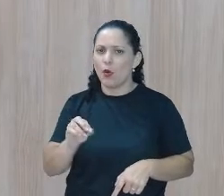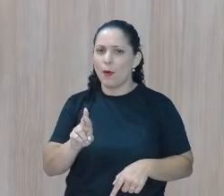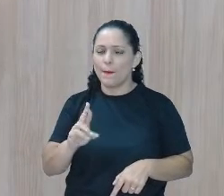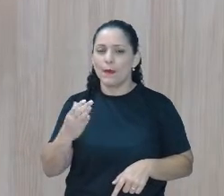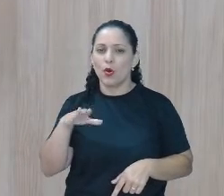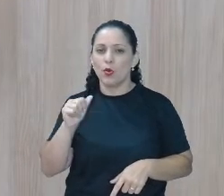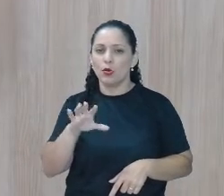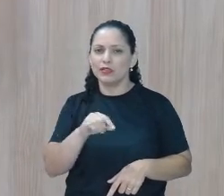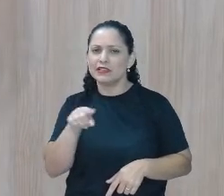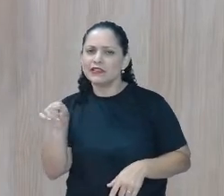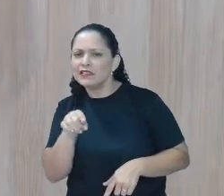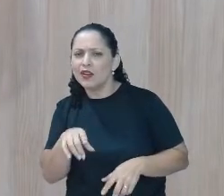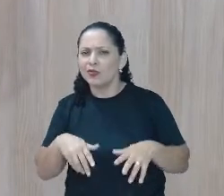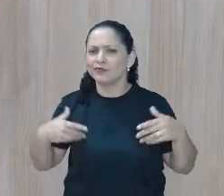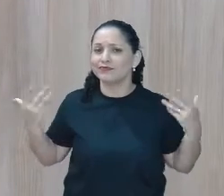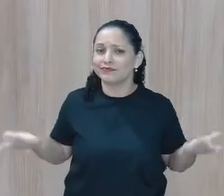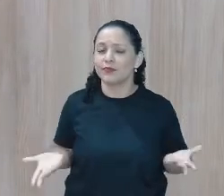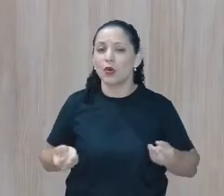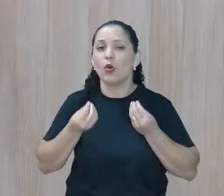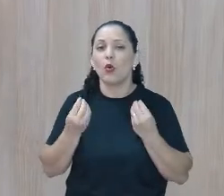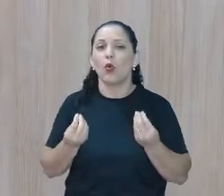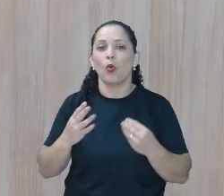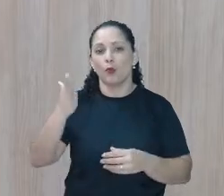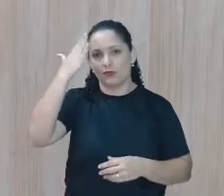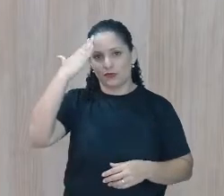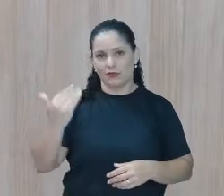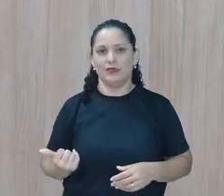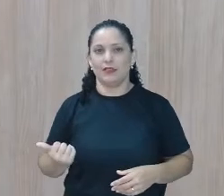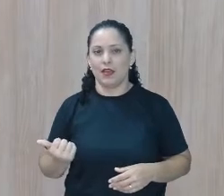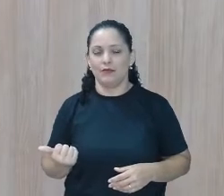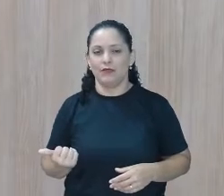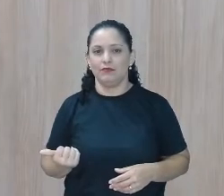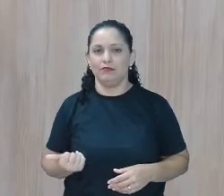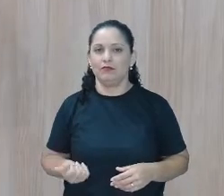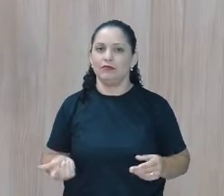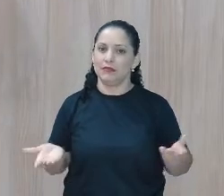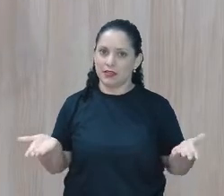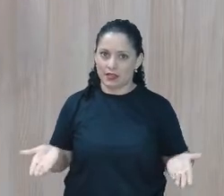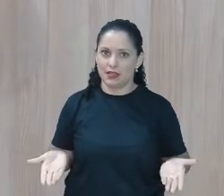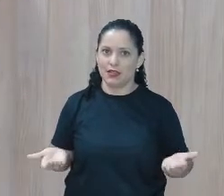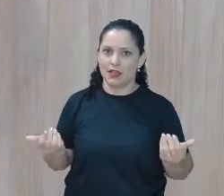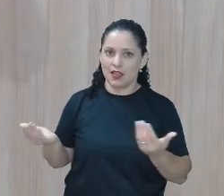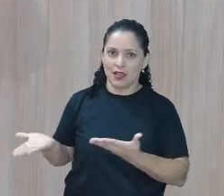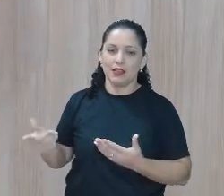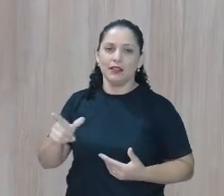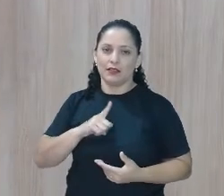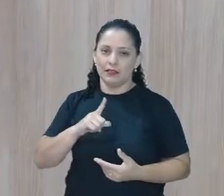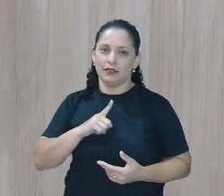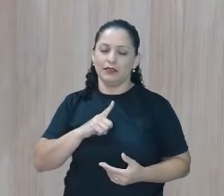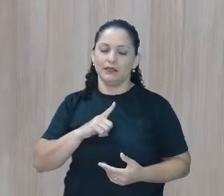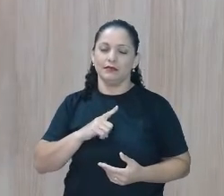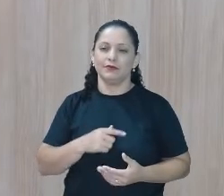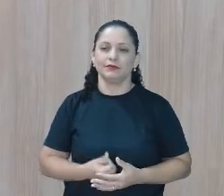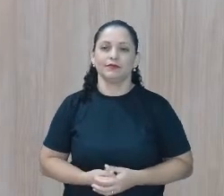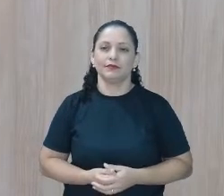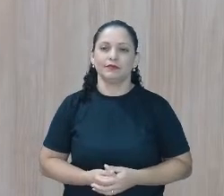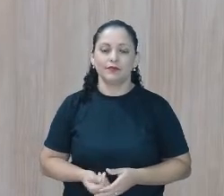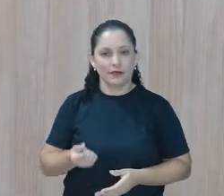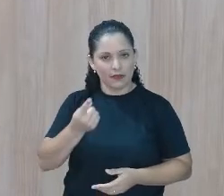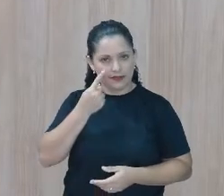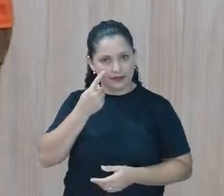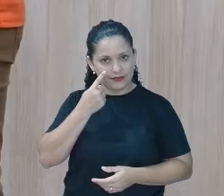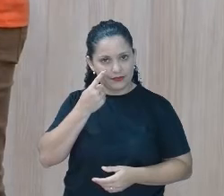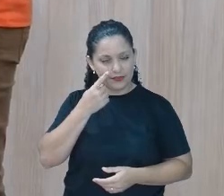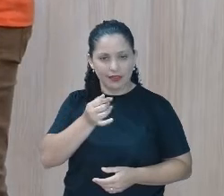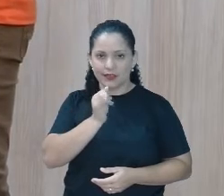igualdade entre duas razões, como é que a gente sabe que essa igualdade representa aí uma proporção, tá bom? Então, observe